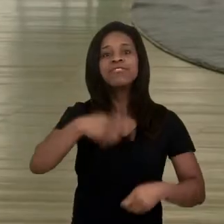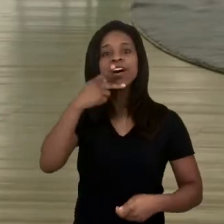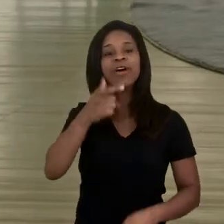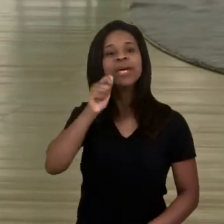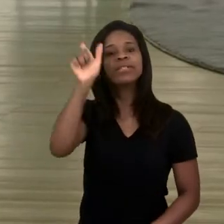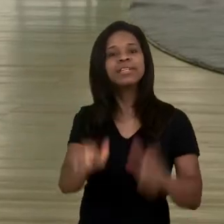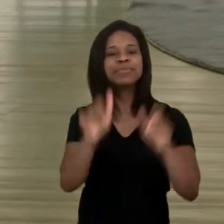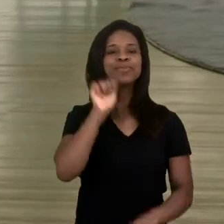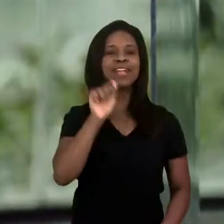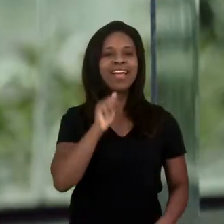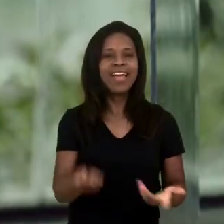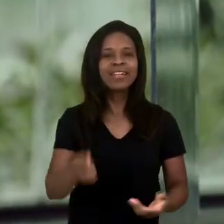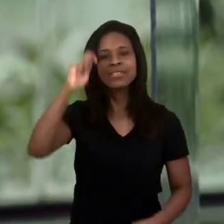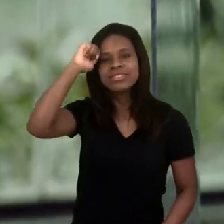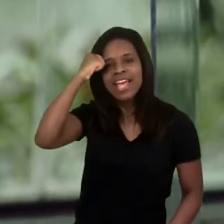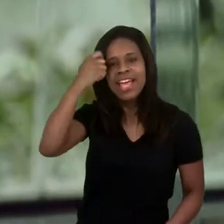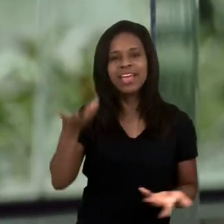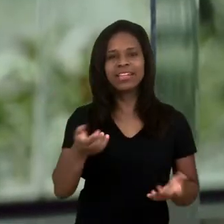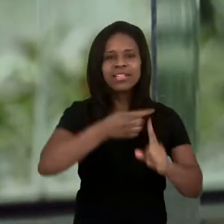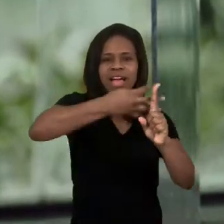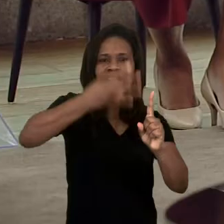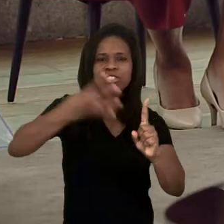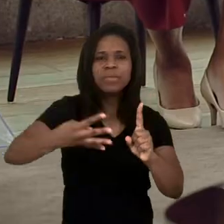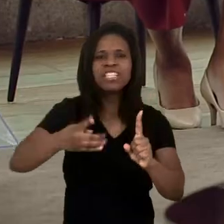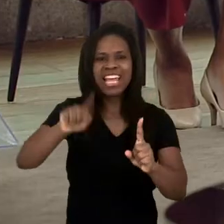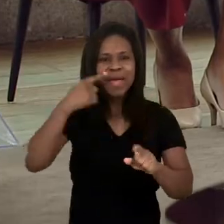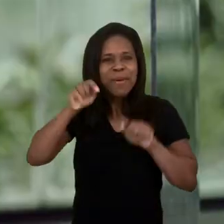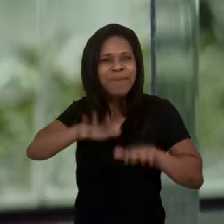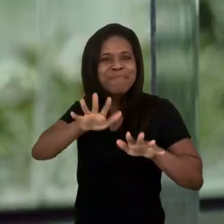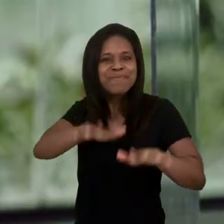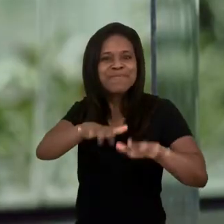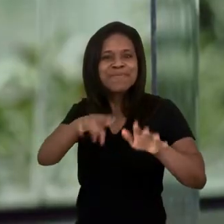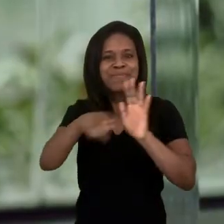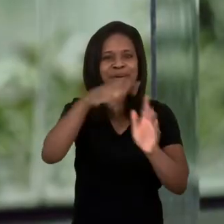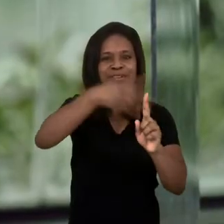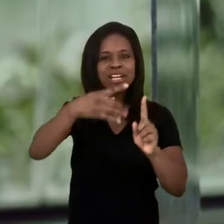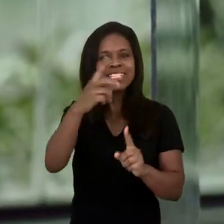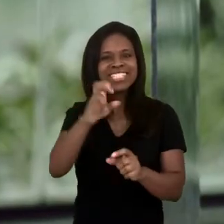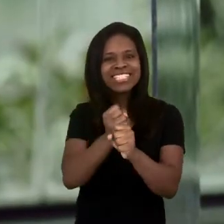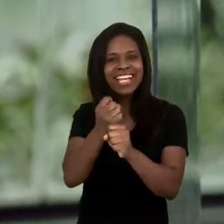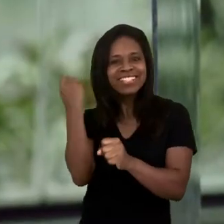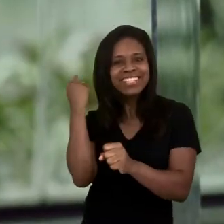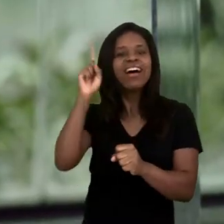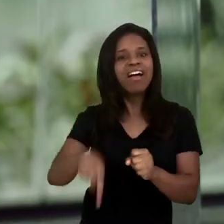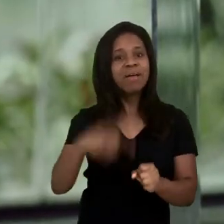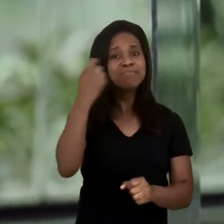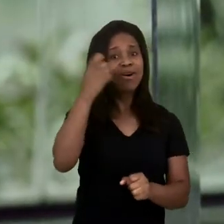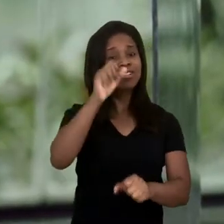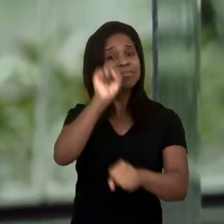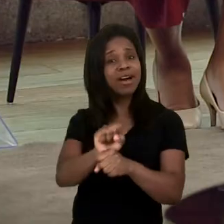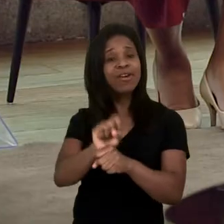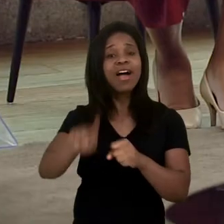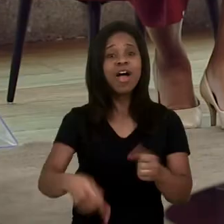Então, se a gente fala hoje das mulheres, né? Dos negros, LGBT, a parada LGBT há 15 anos parando a